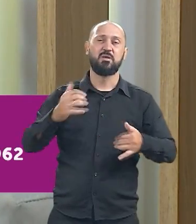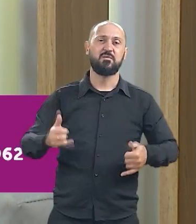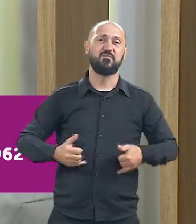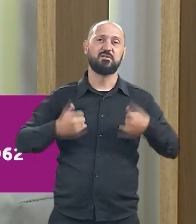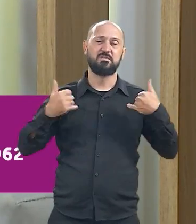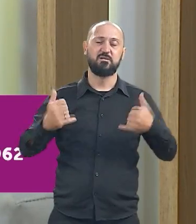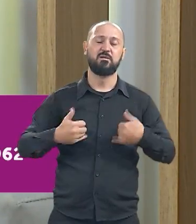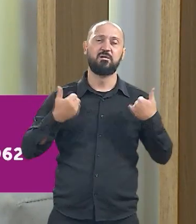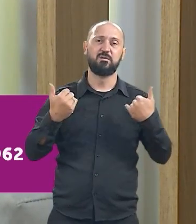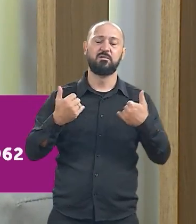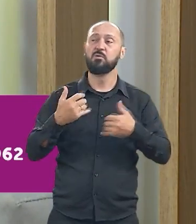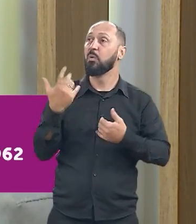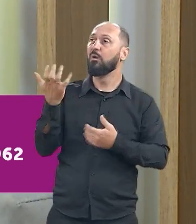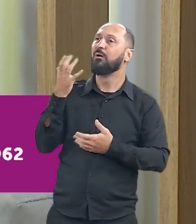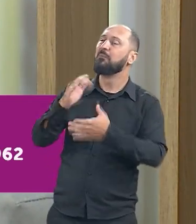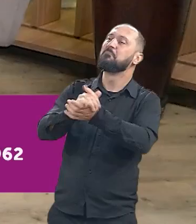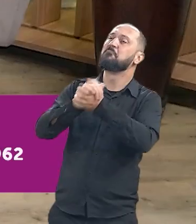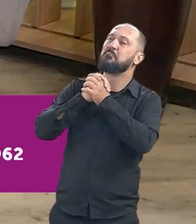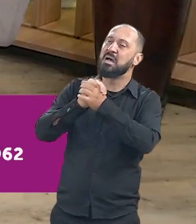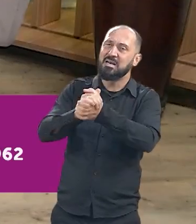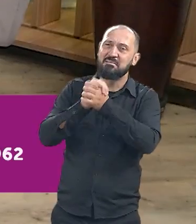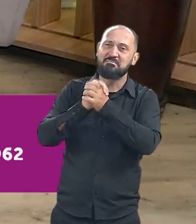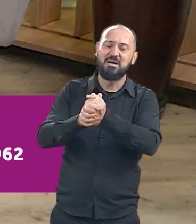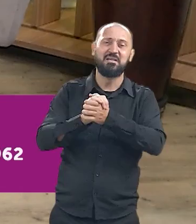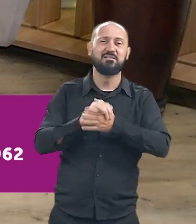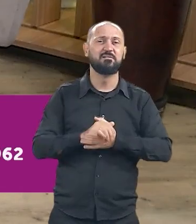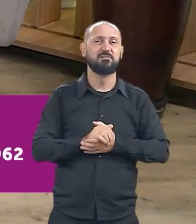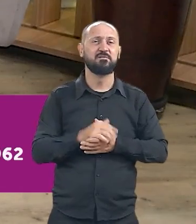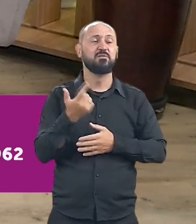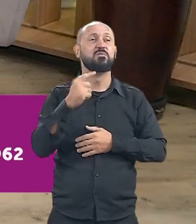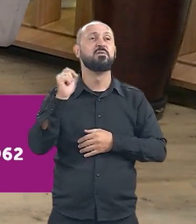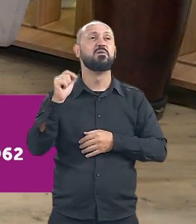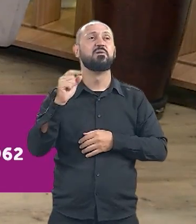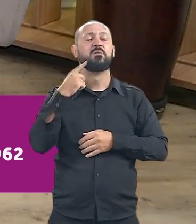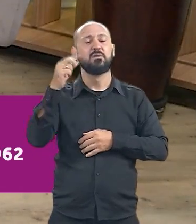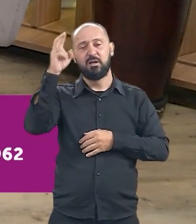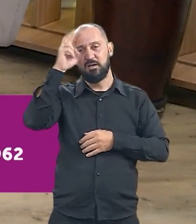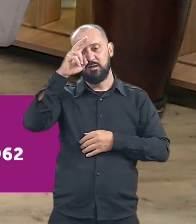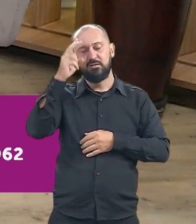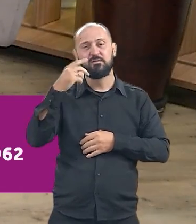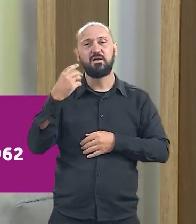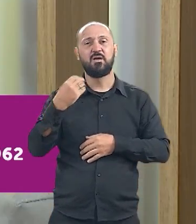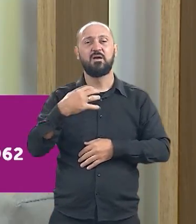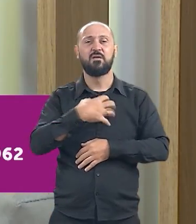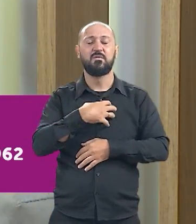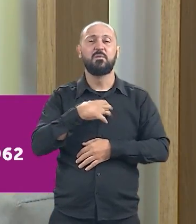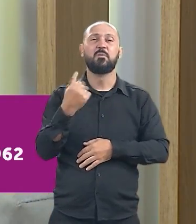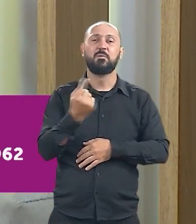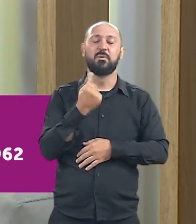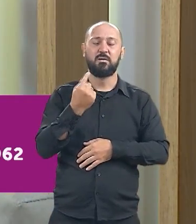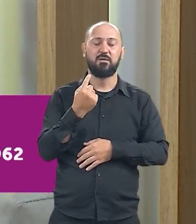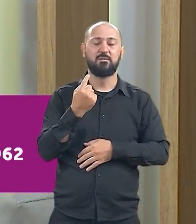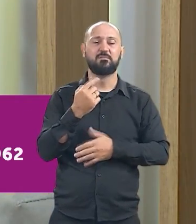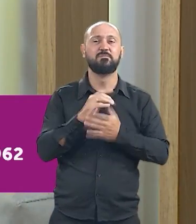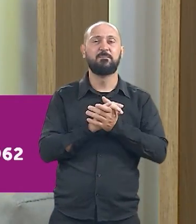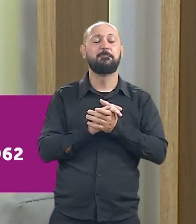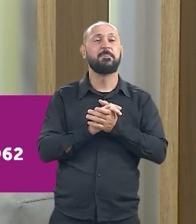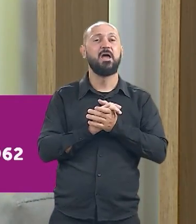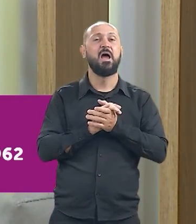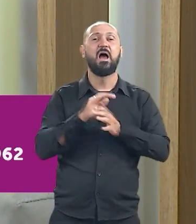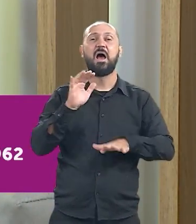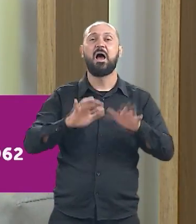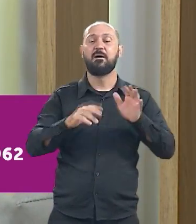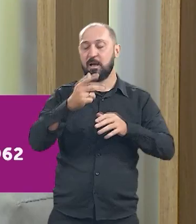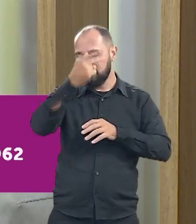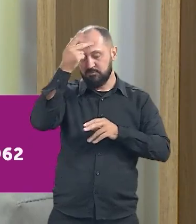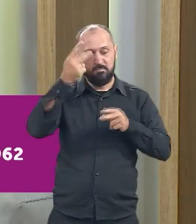parabéns. E às vezes não tem com quem comemorar, está vivendo um momento de solidão. Olha, às vezes as pessoas não se apercebem, mas a